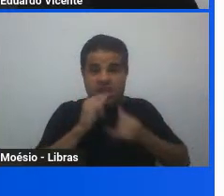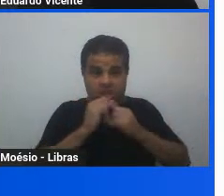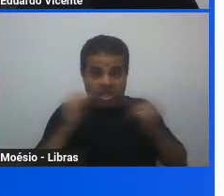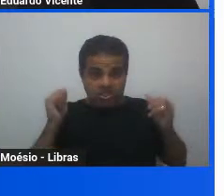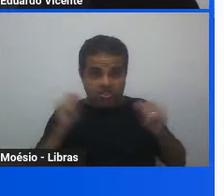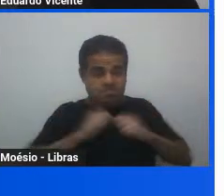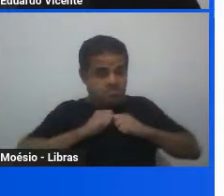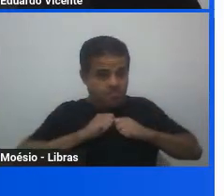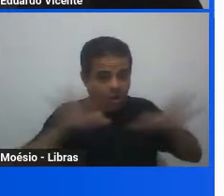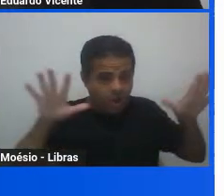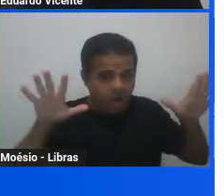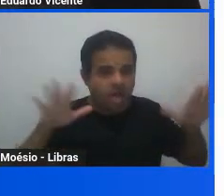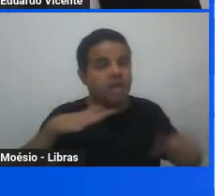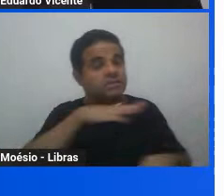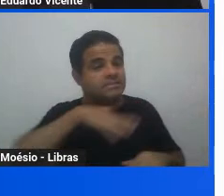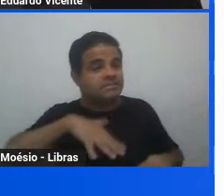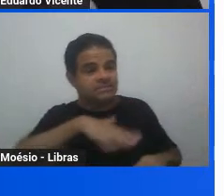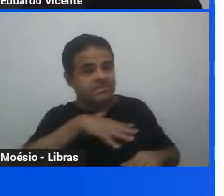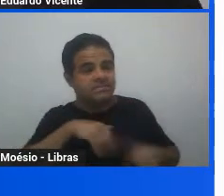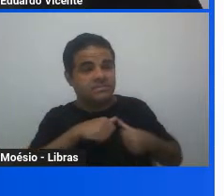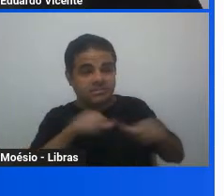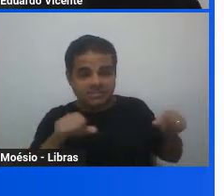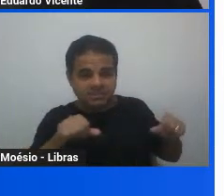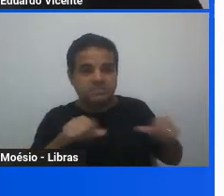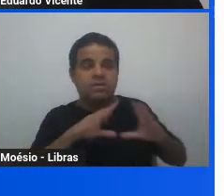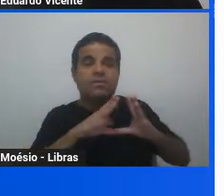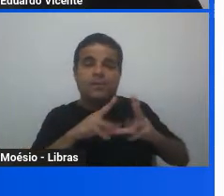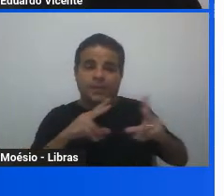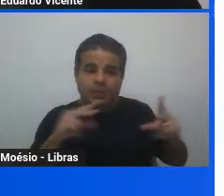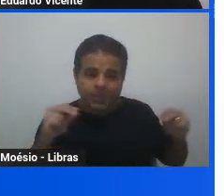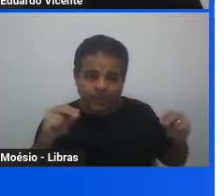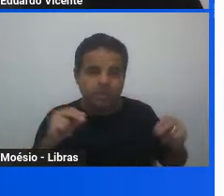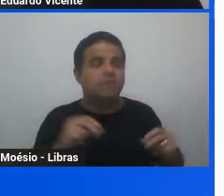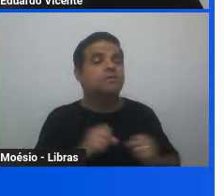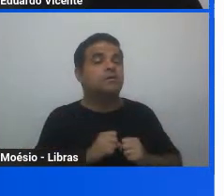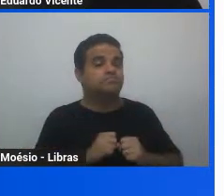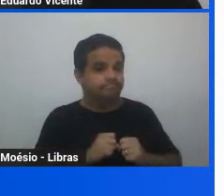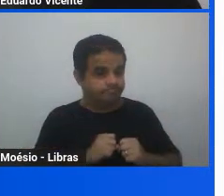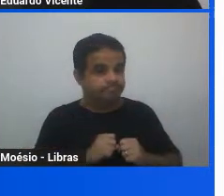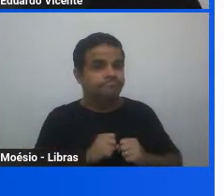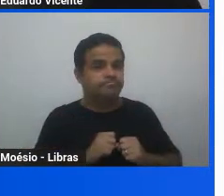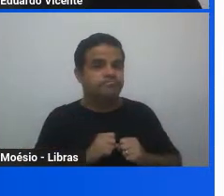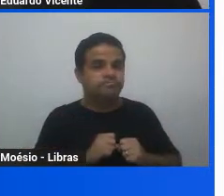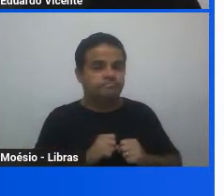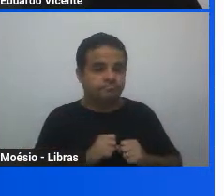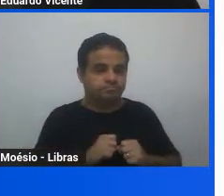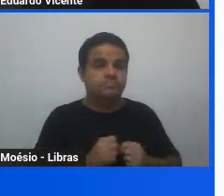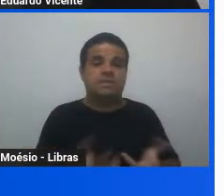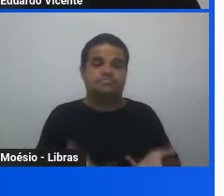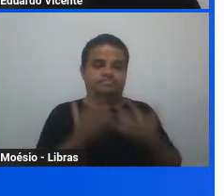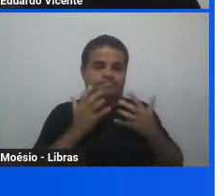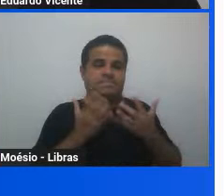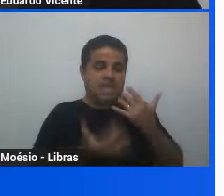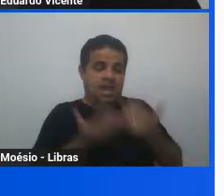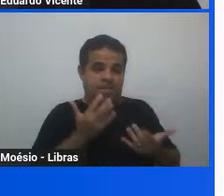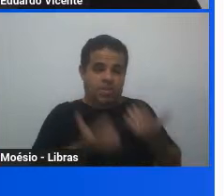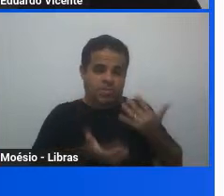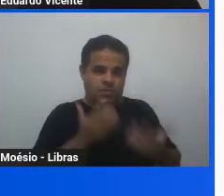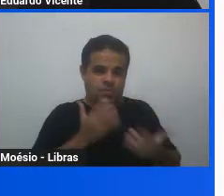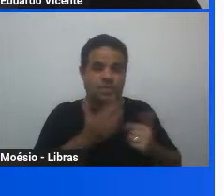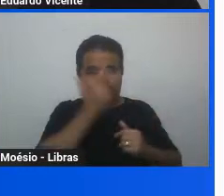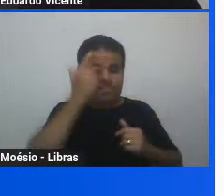disparado, essa área onde tem o adesivo vai derreter e vai acabar causando uma queimadura na